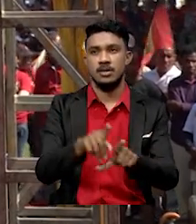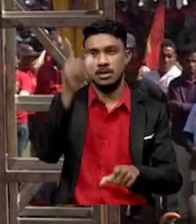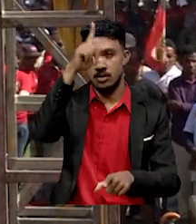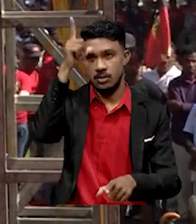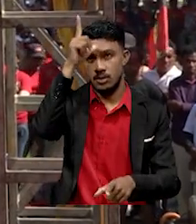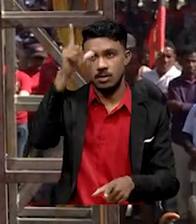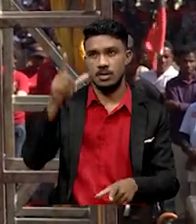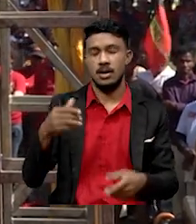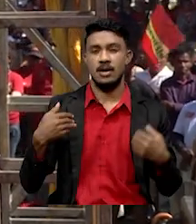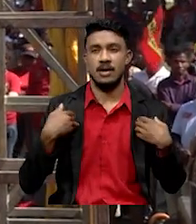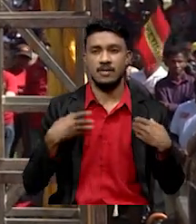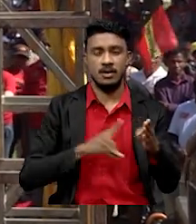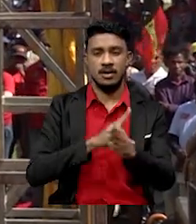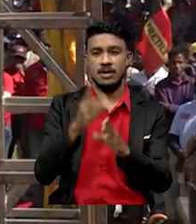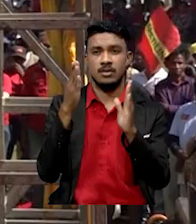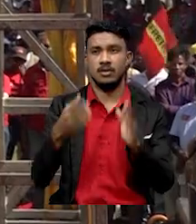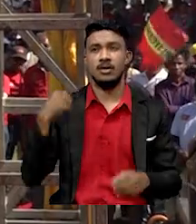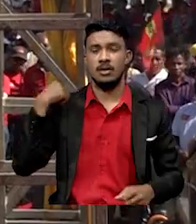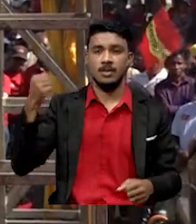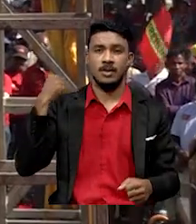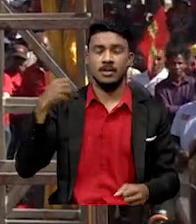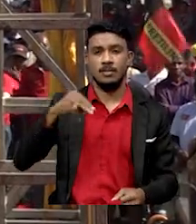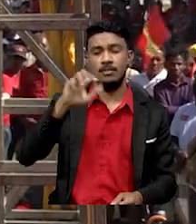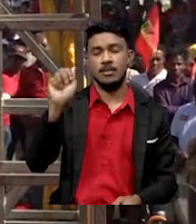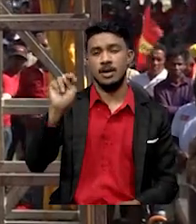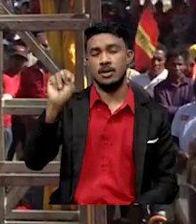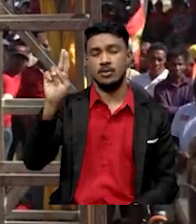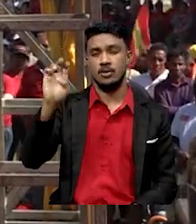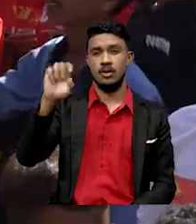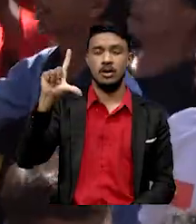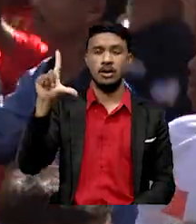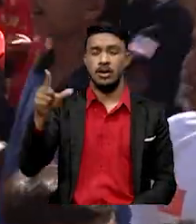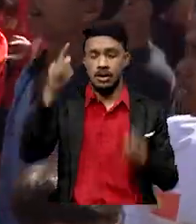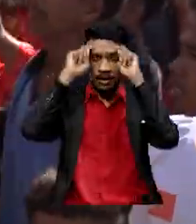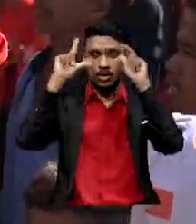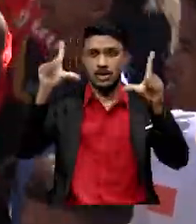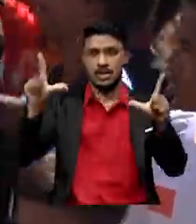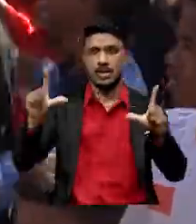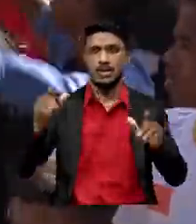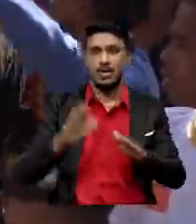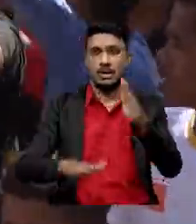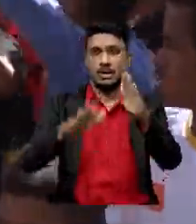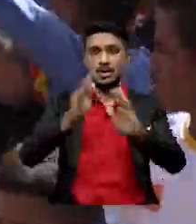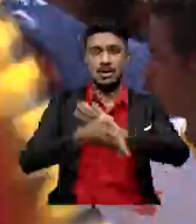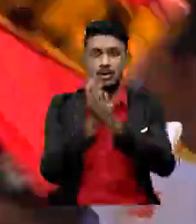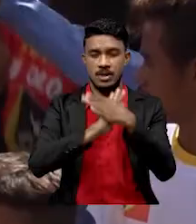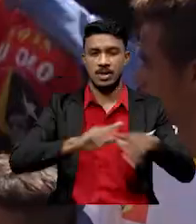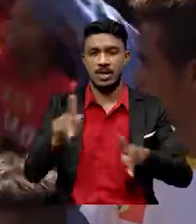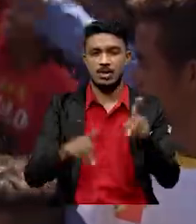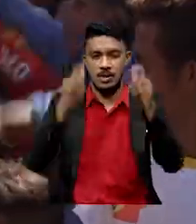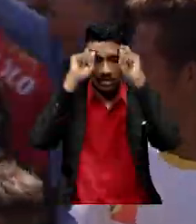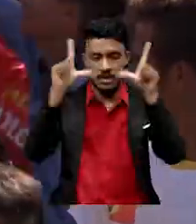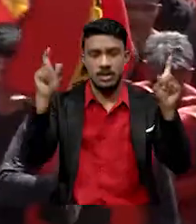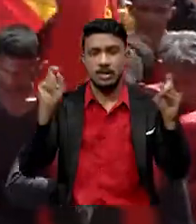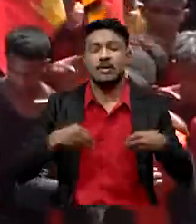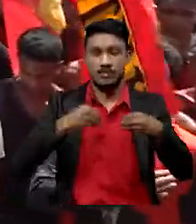e a intervenção diretor campanha José Manuel Nakfila considera Timor-Leste atu lau hak matek povo Timor-Leste tem que for confiança